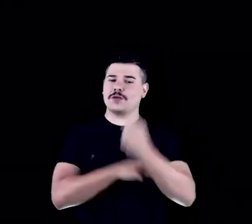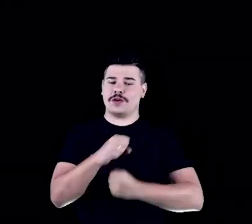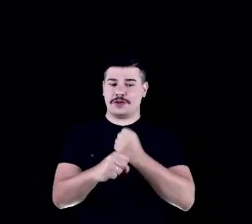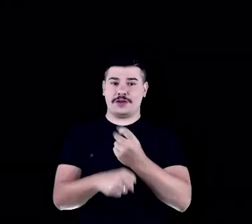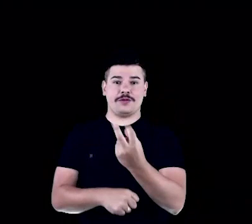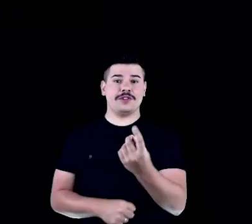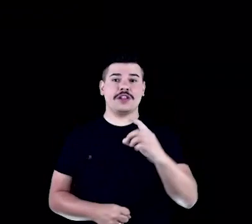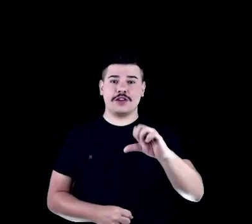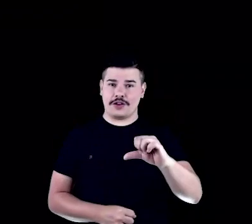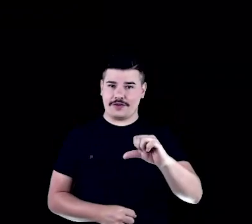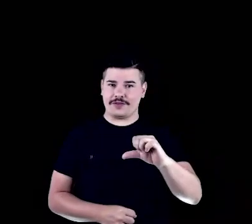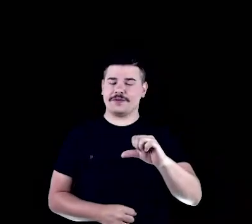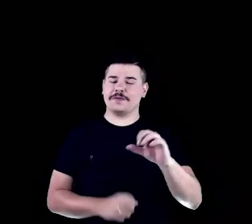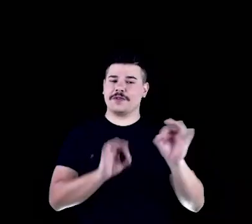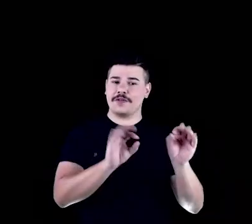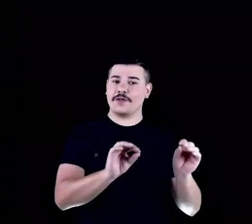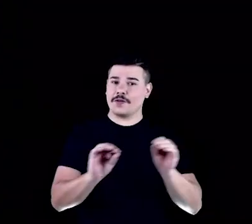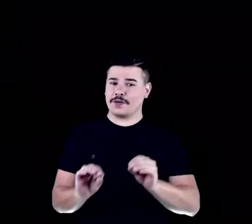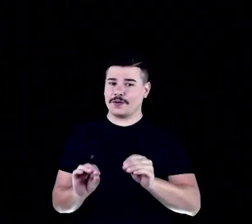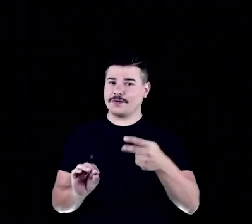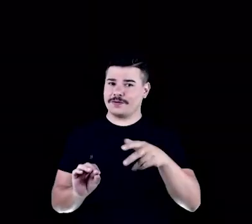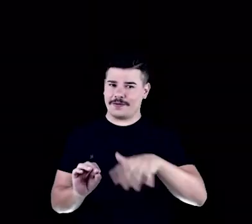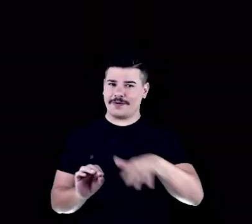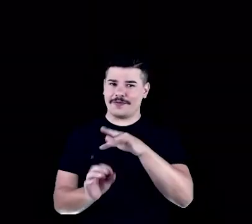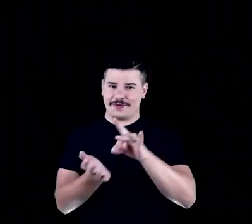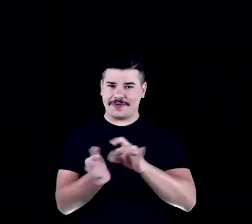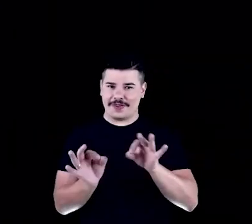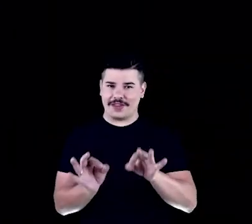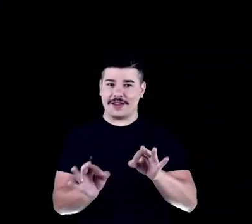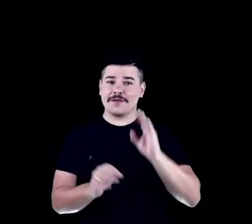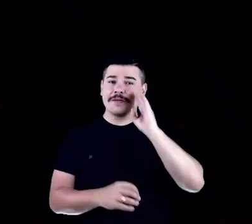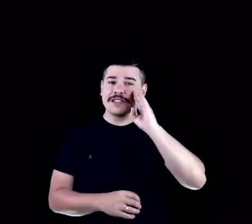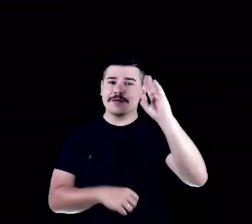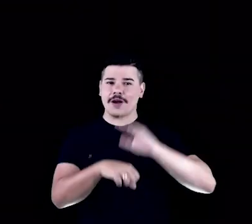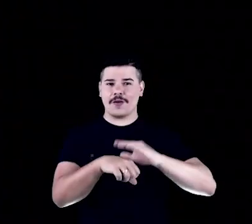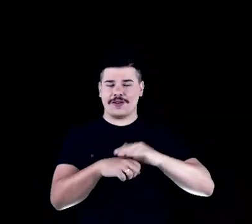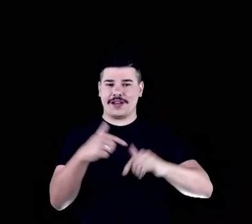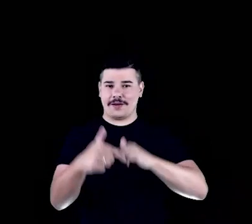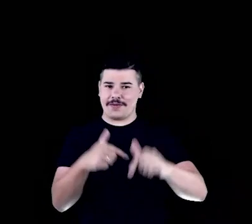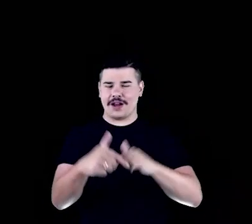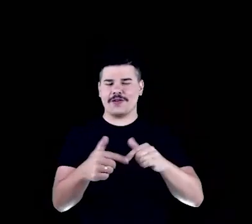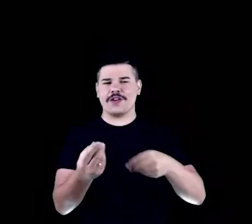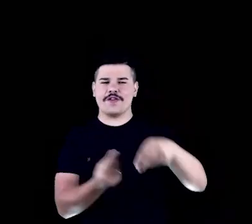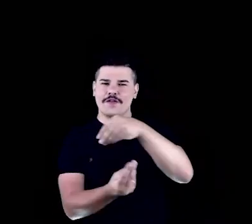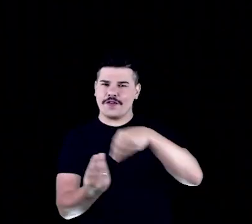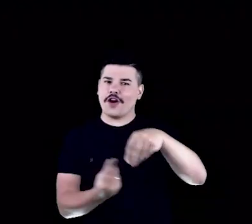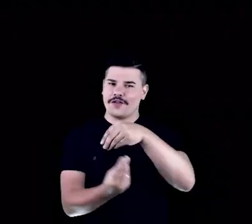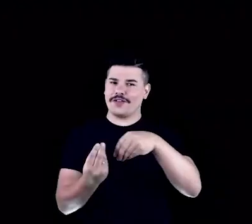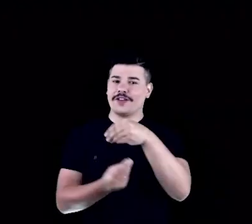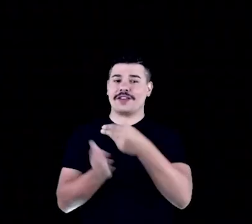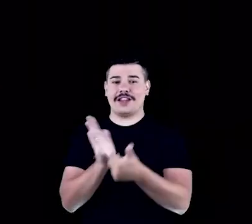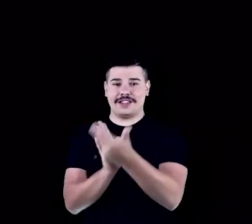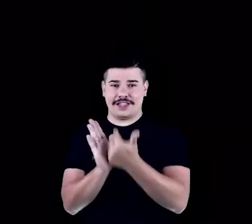em 2019. Você regressou para o lar este ano, Arthur. Suas principais atividades profissionais envolvem